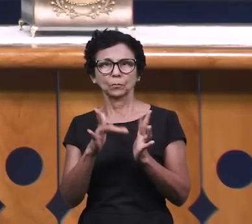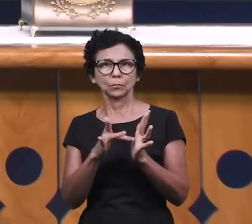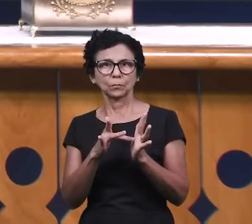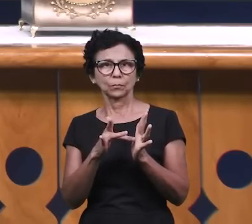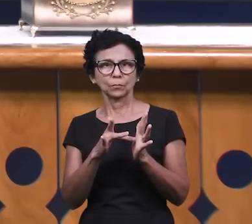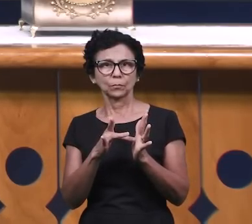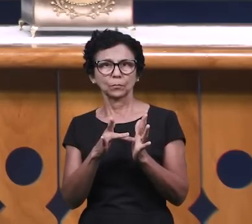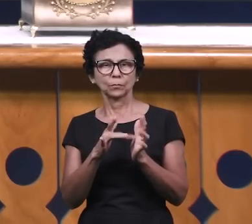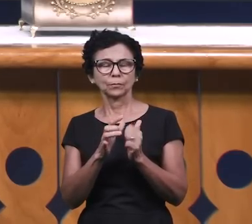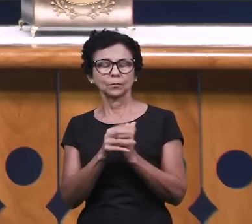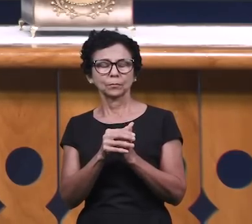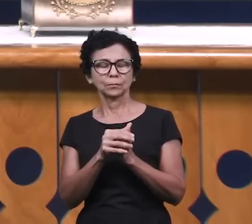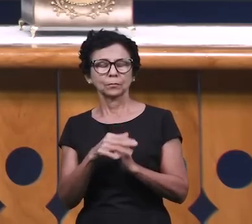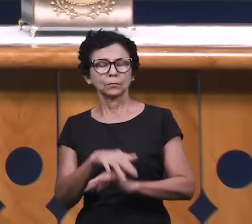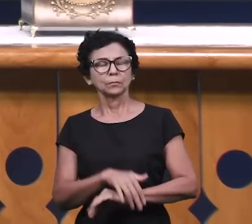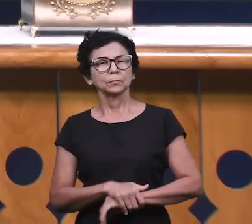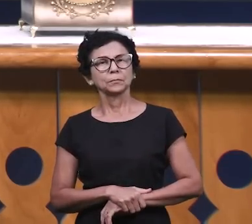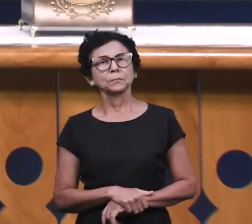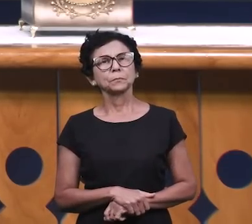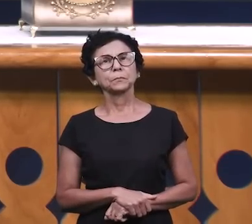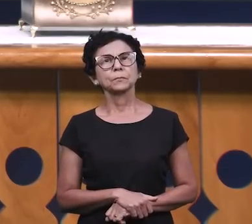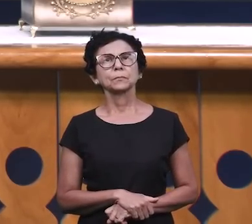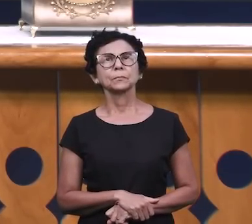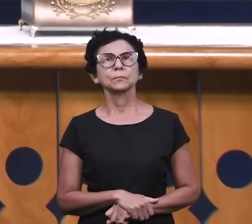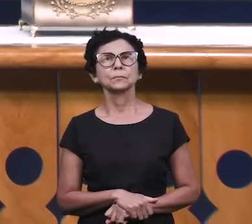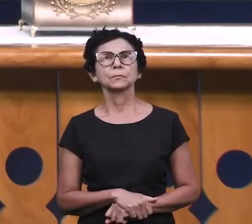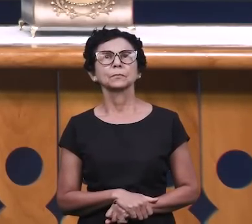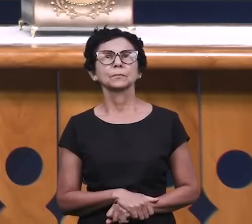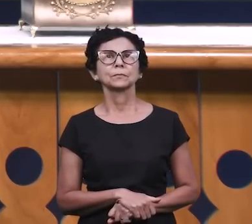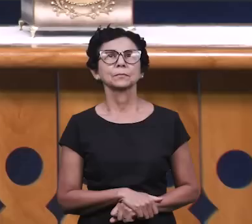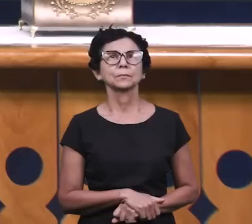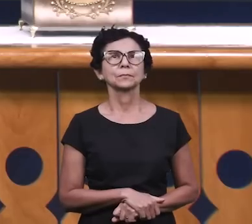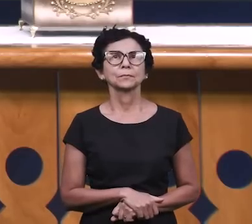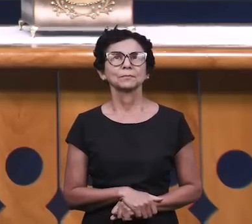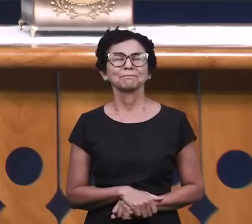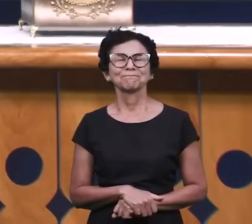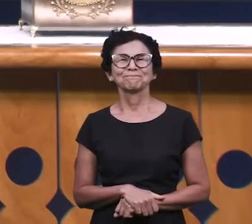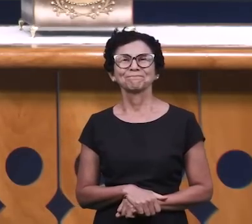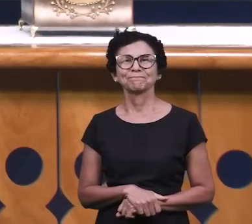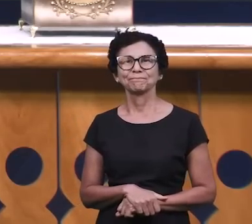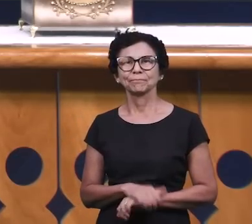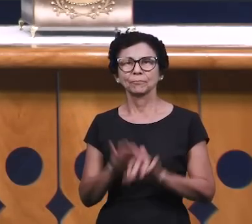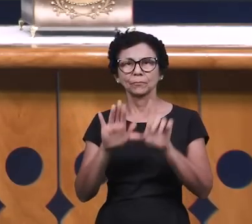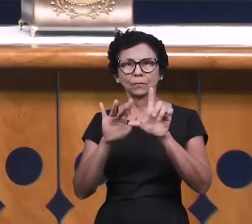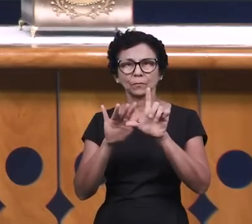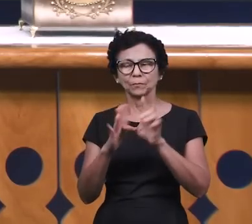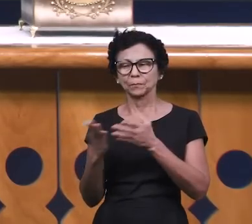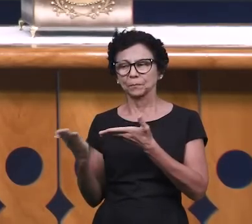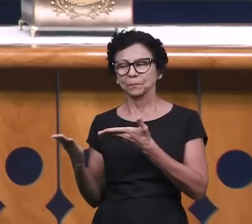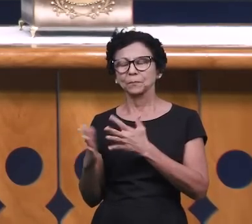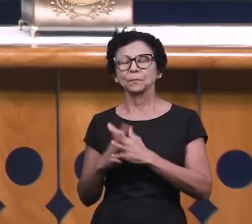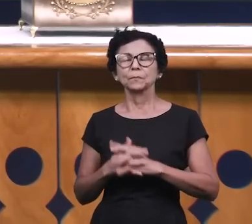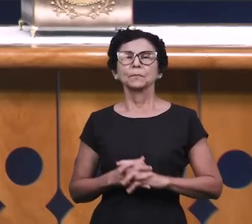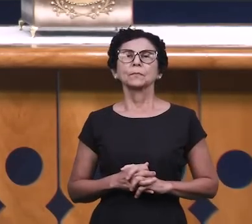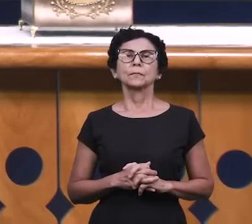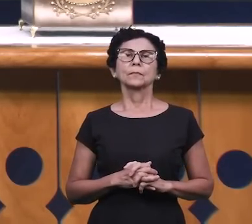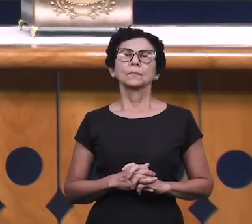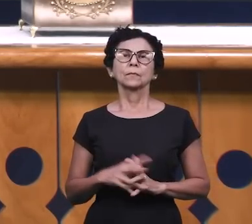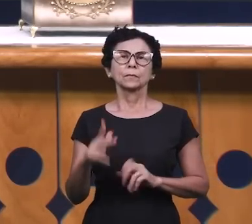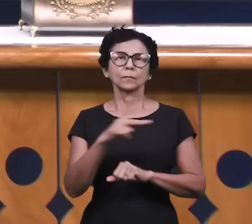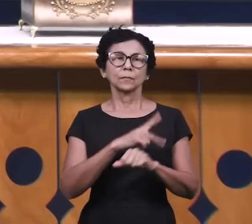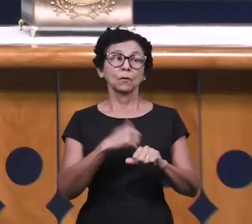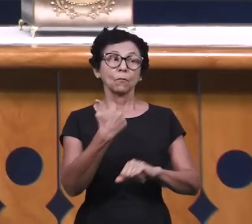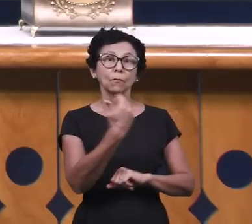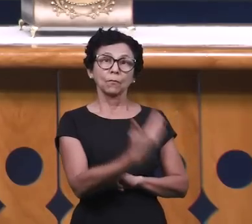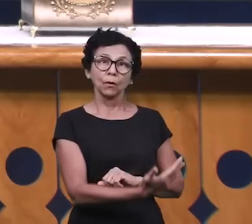fazemos em nome de Jesus. Amém. Amém, irmãos. Tem aí um QR Code que é para